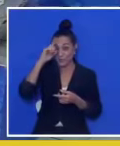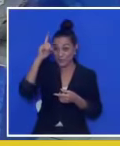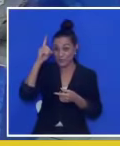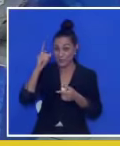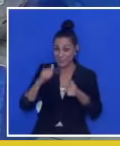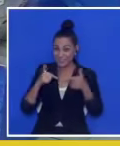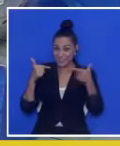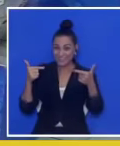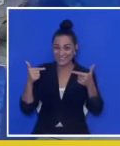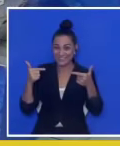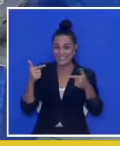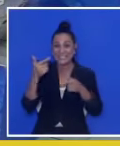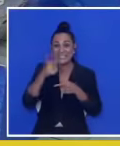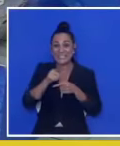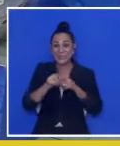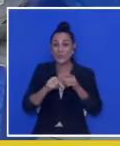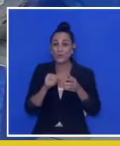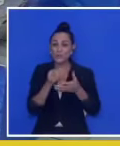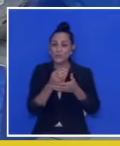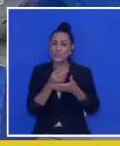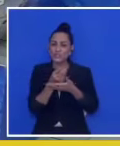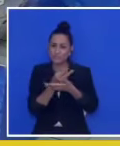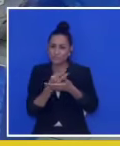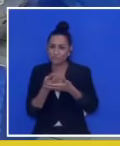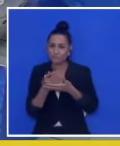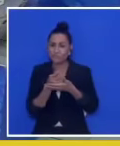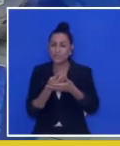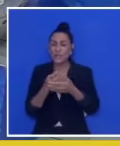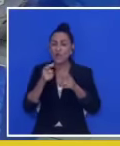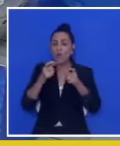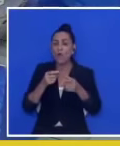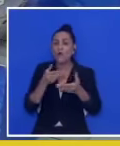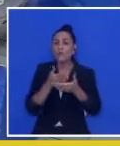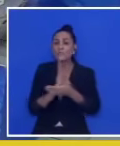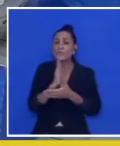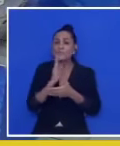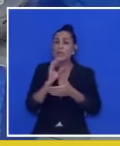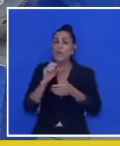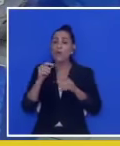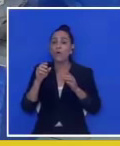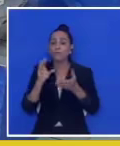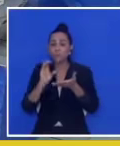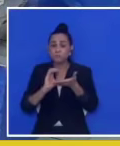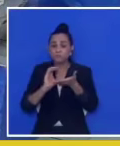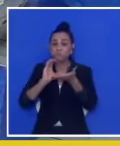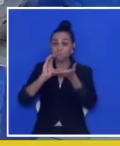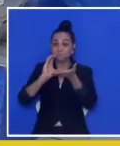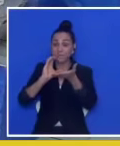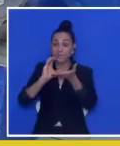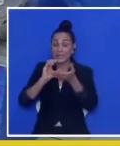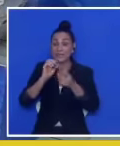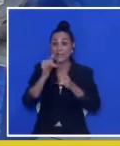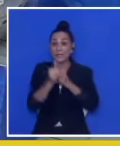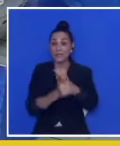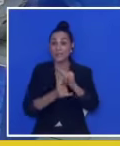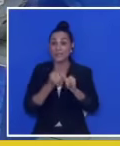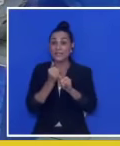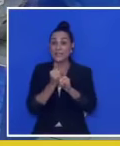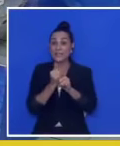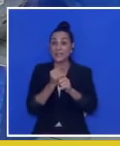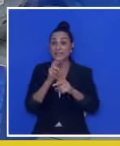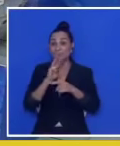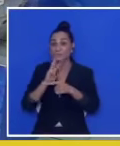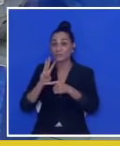dia de sorte? Logo após a apuração, você poderá saber de onde são as apostas vencedoras ou se o prêmio está acumulado acessando a página da